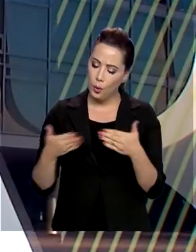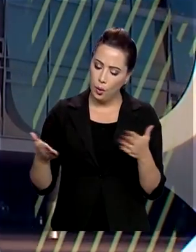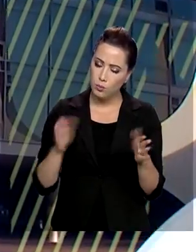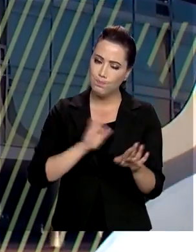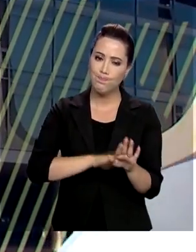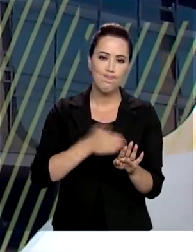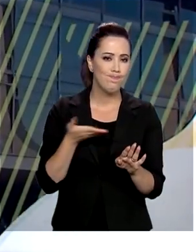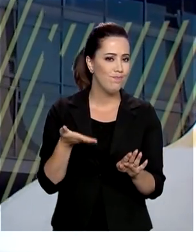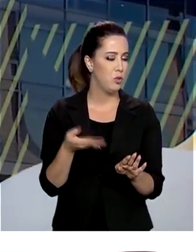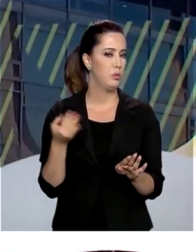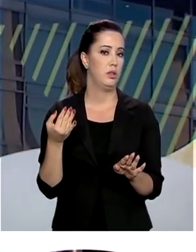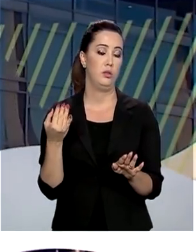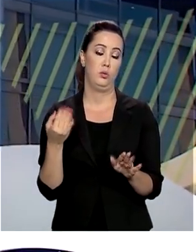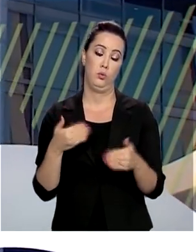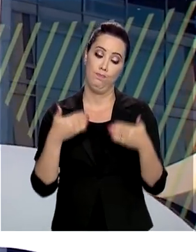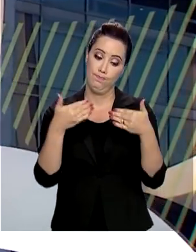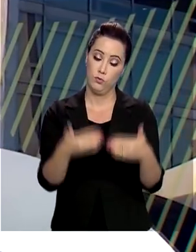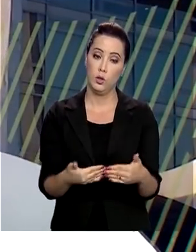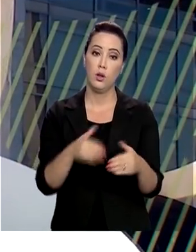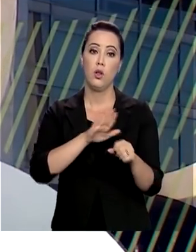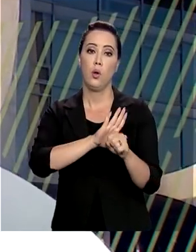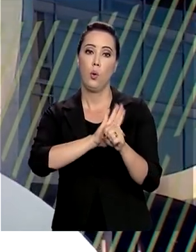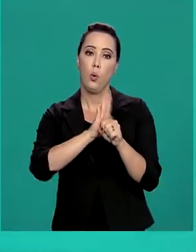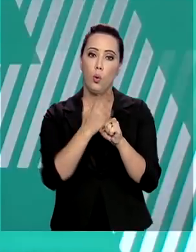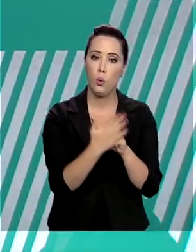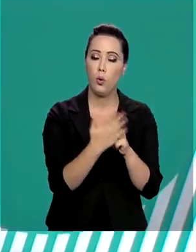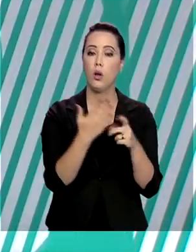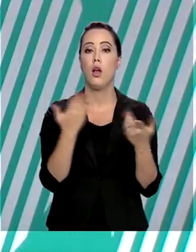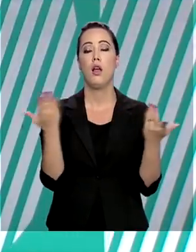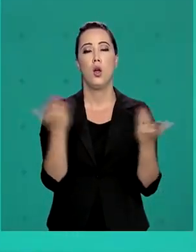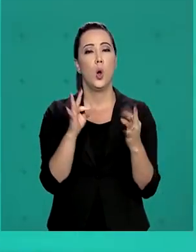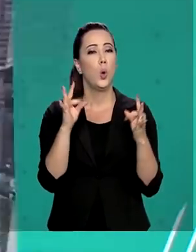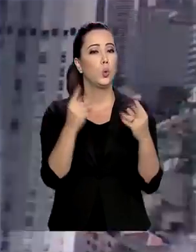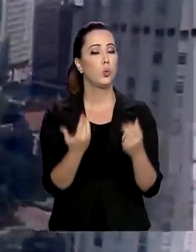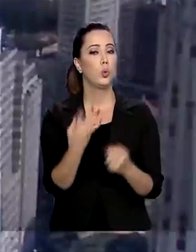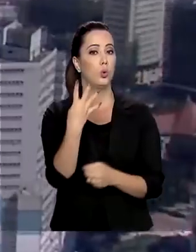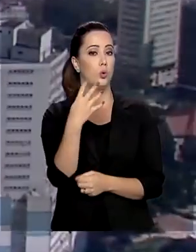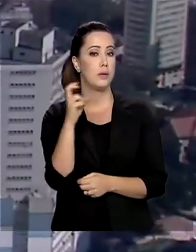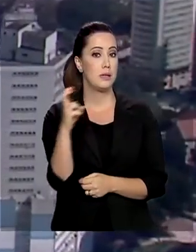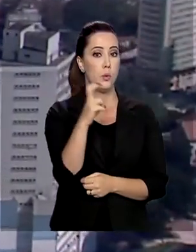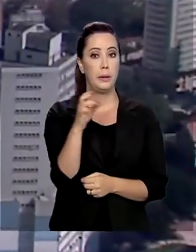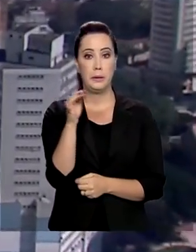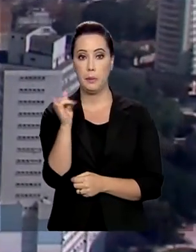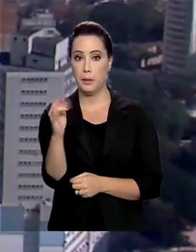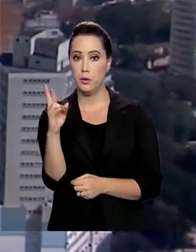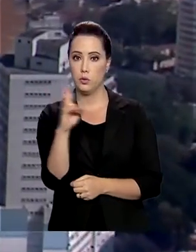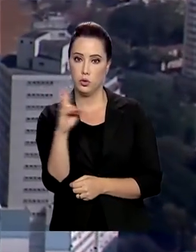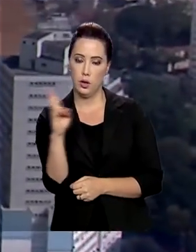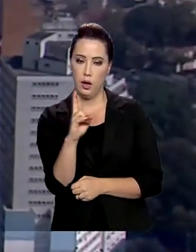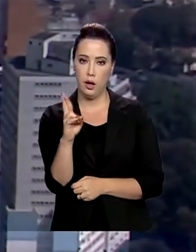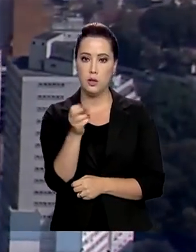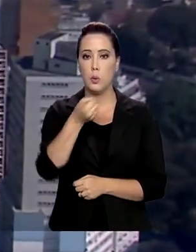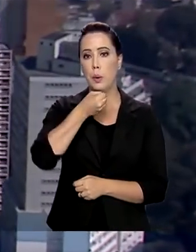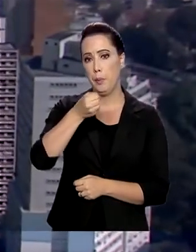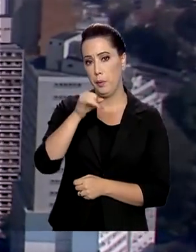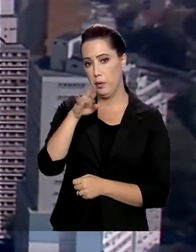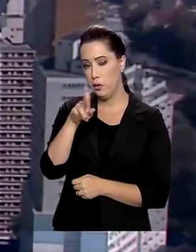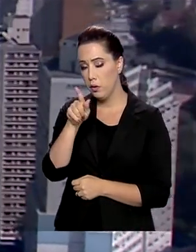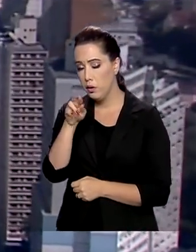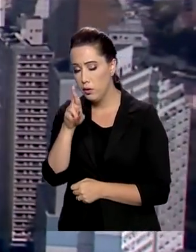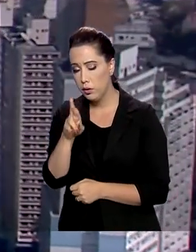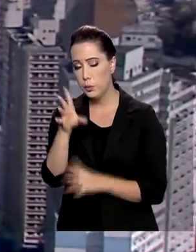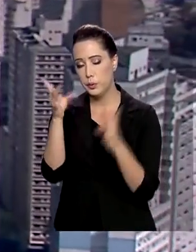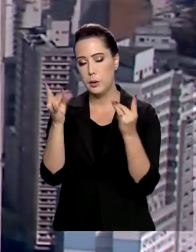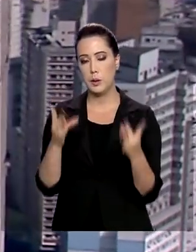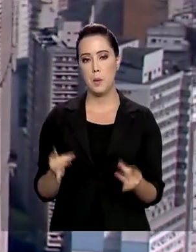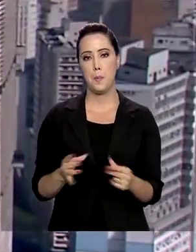coronavírus. Ao todo, devem ser injetados na economia 55 bilhões de reais. O repórter Igor Santos tem os